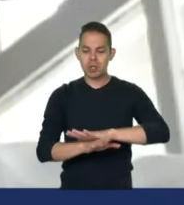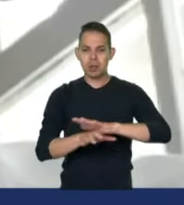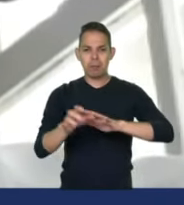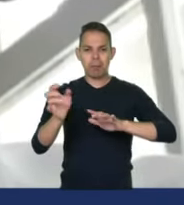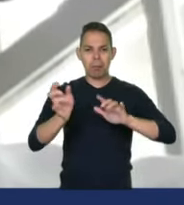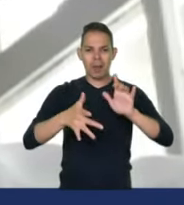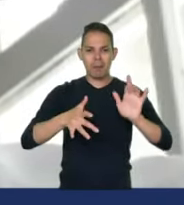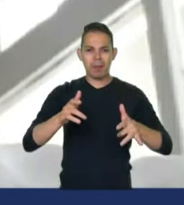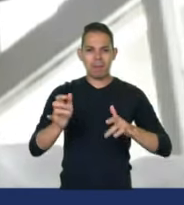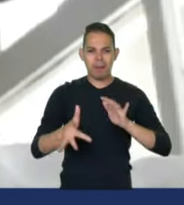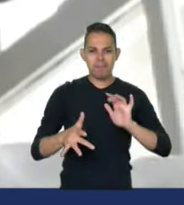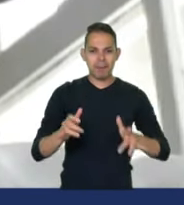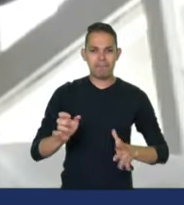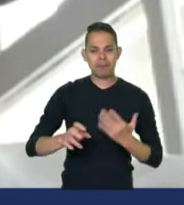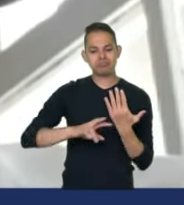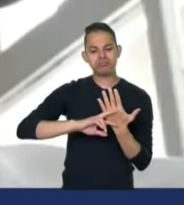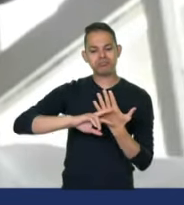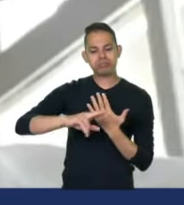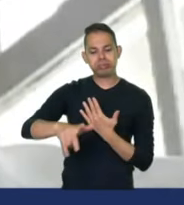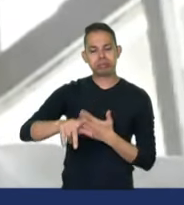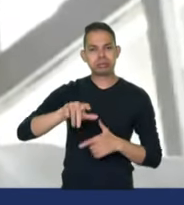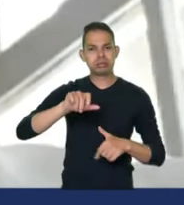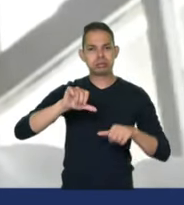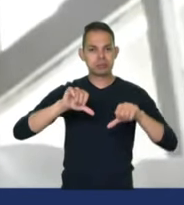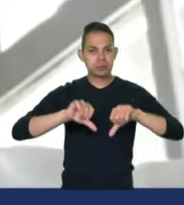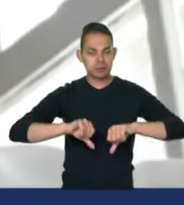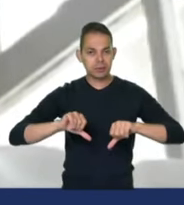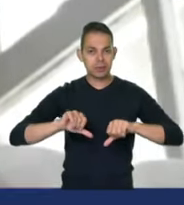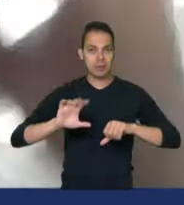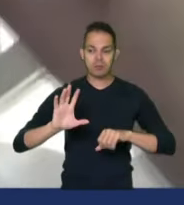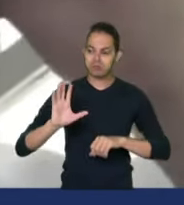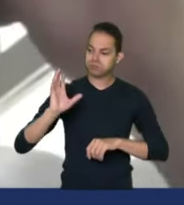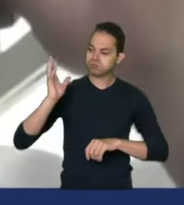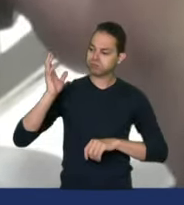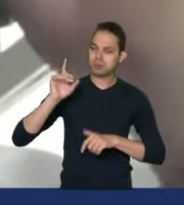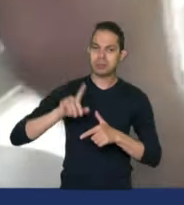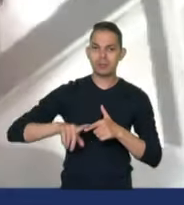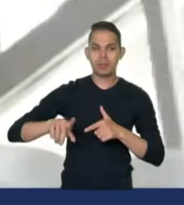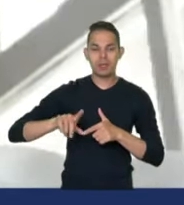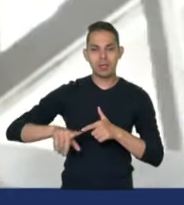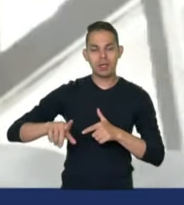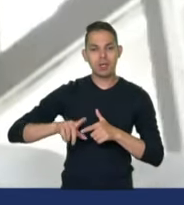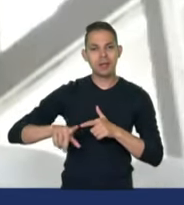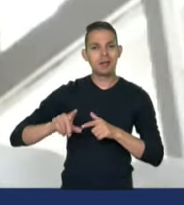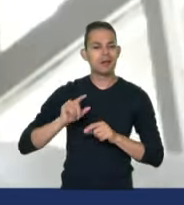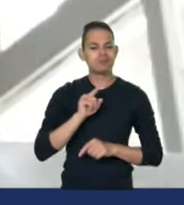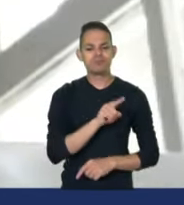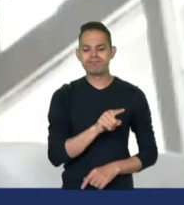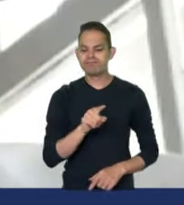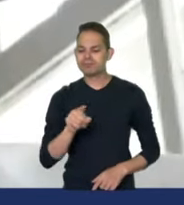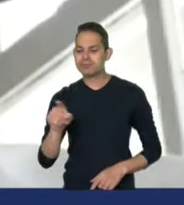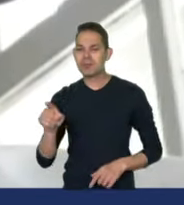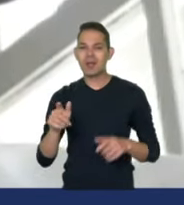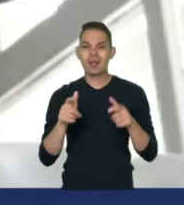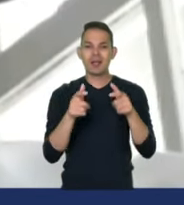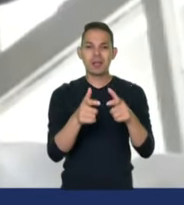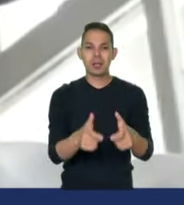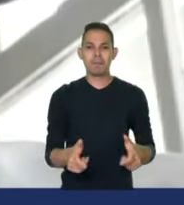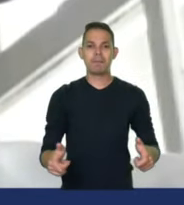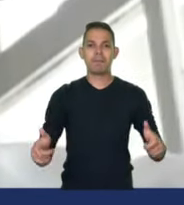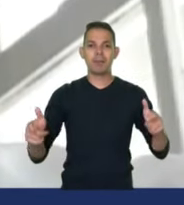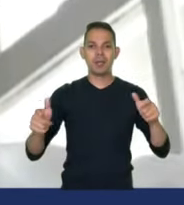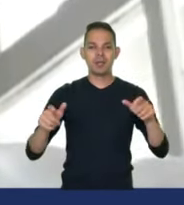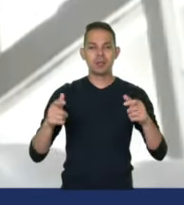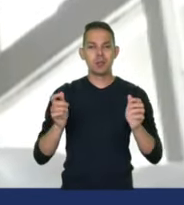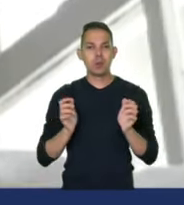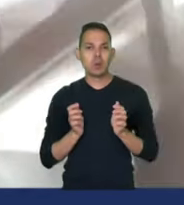efeitos catastróficos da crise climática, né, que são vistos desde a ampliação das desigualdades sociais